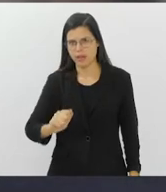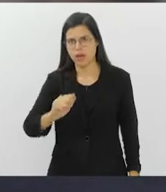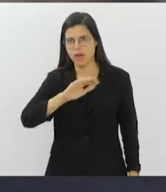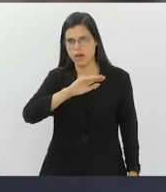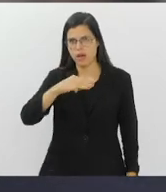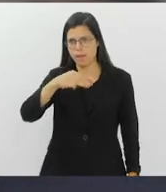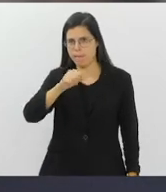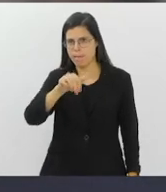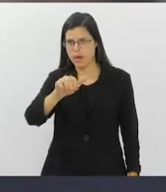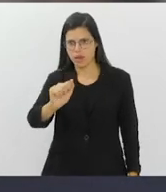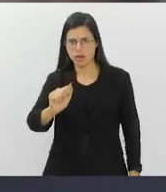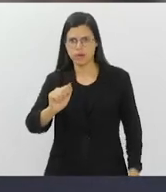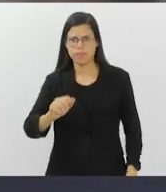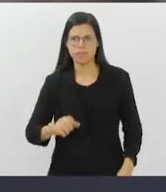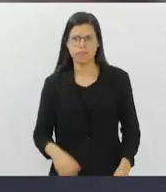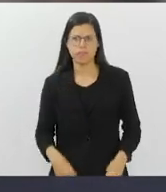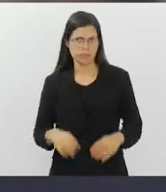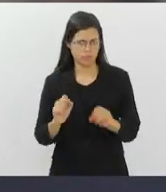Pode ser daí mesmo.